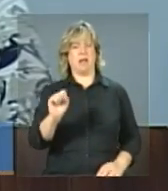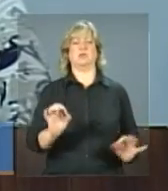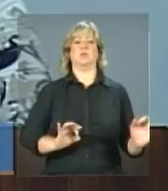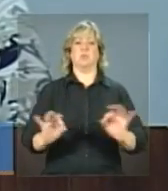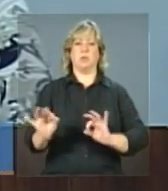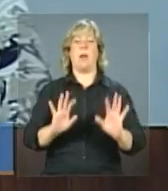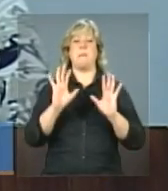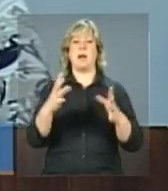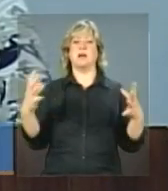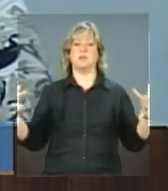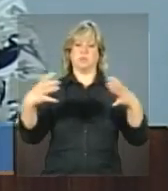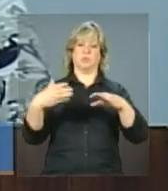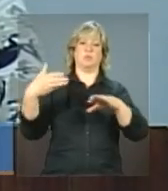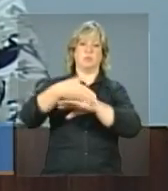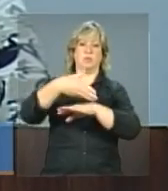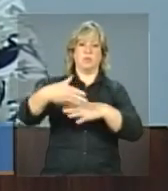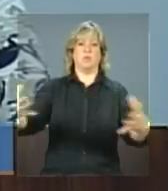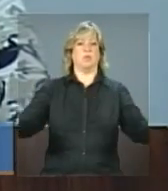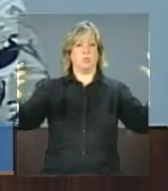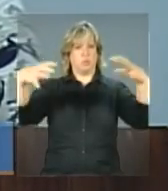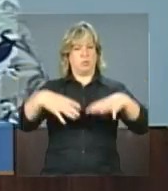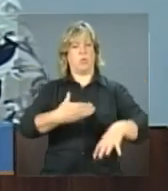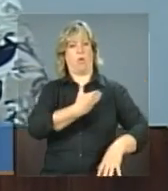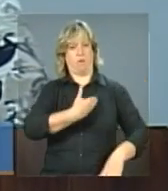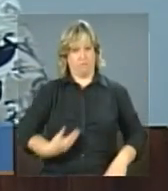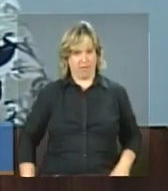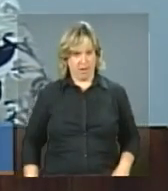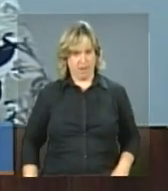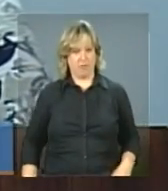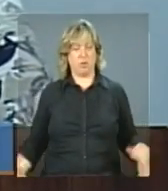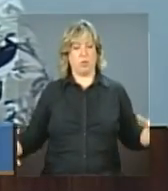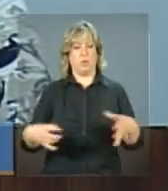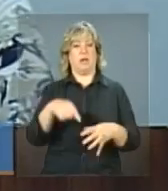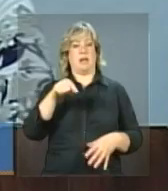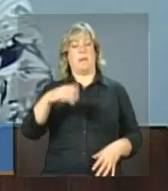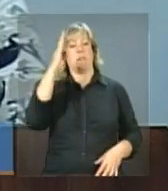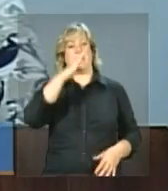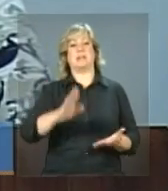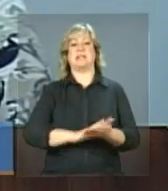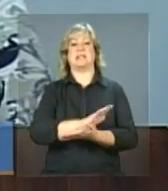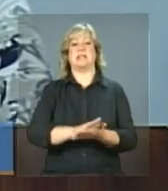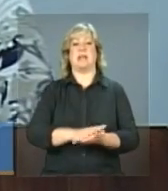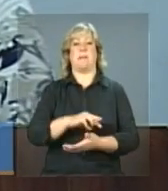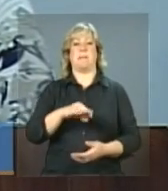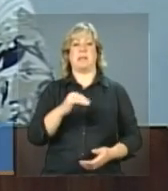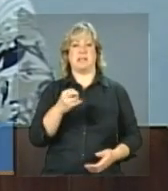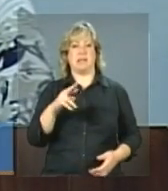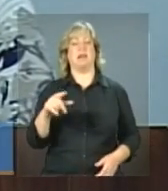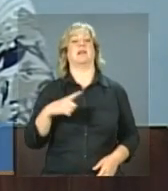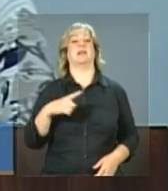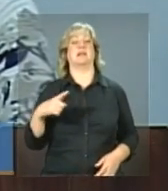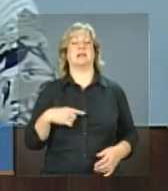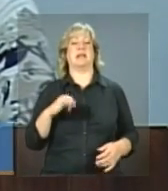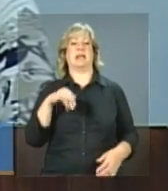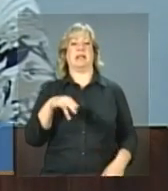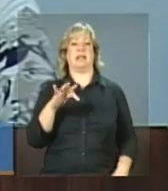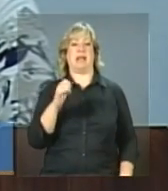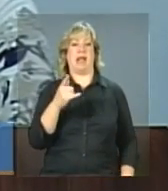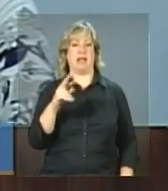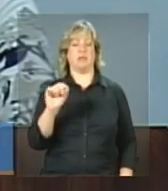participa o conjunto dos órgãos federais que integram o Brasil Sem Miséria, o Ministério da Integração, Saúde,